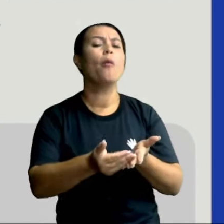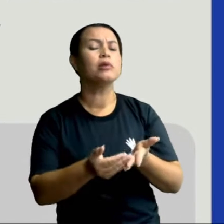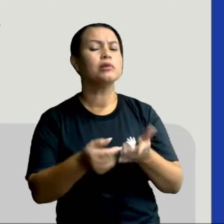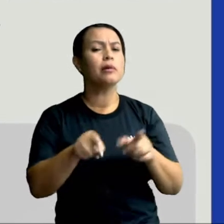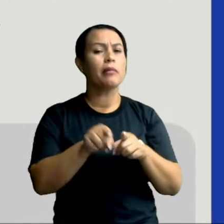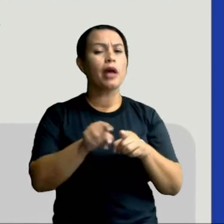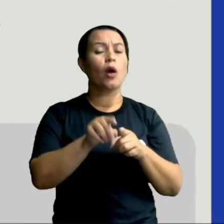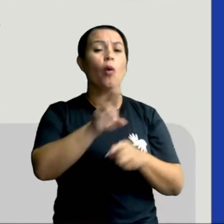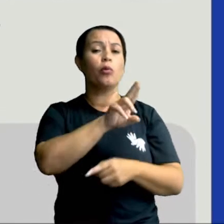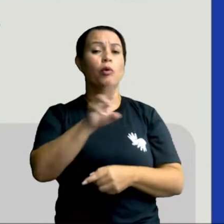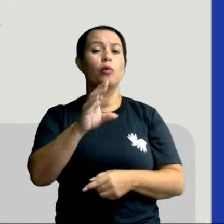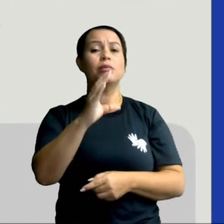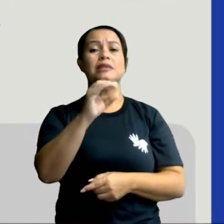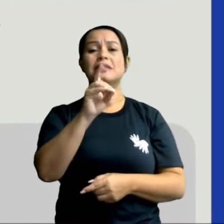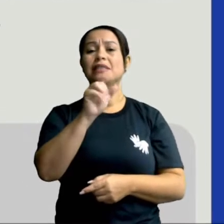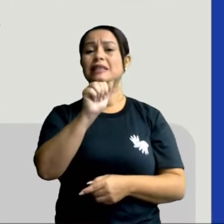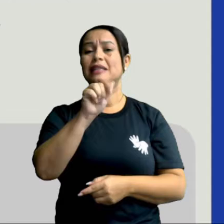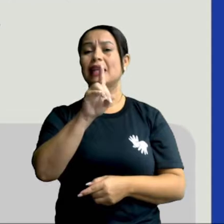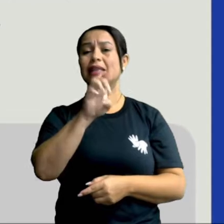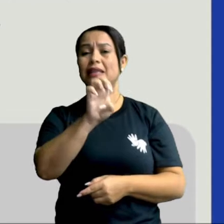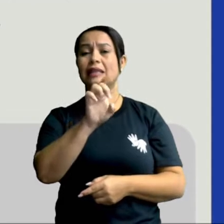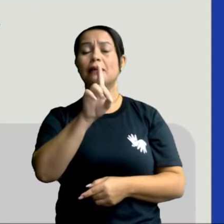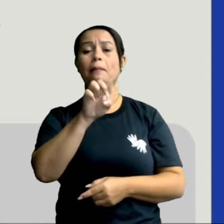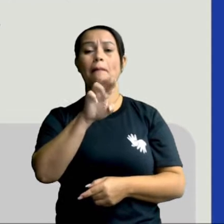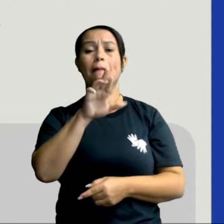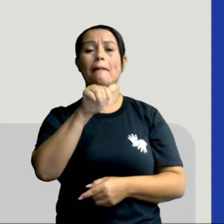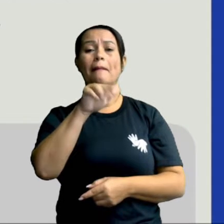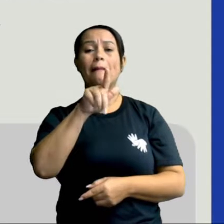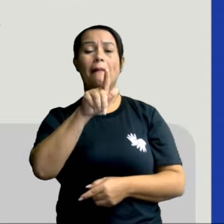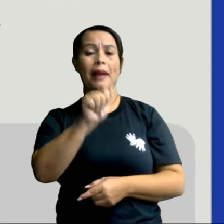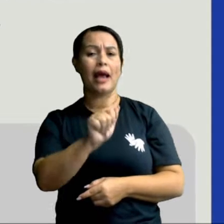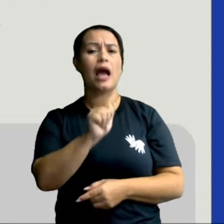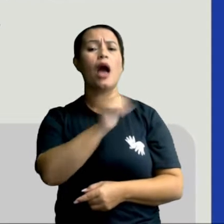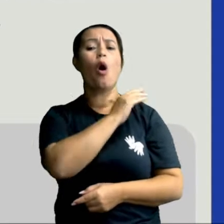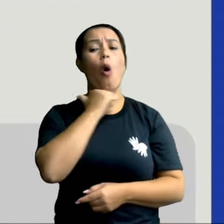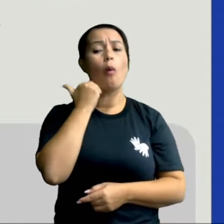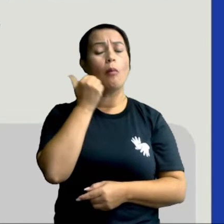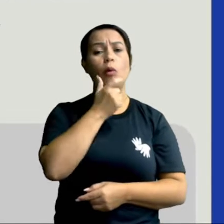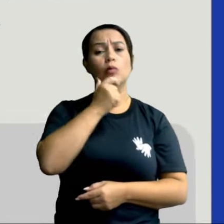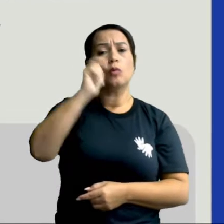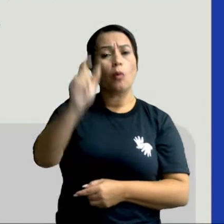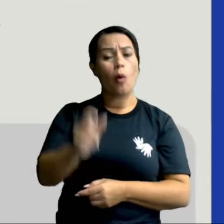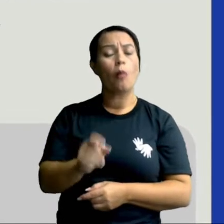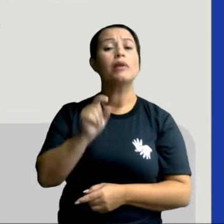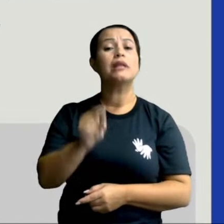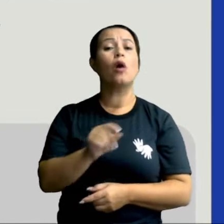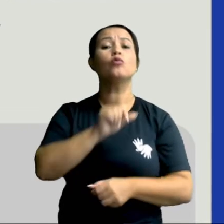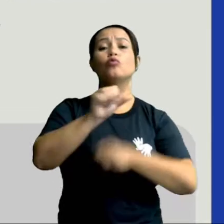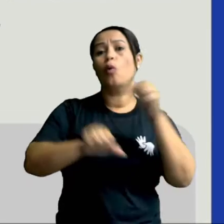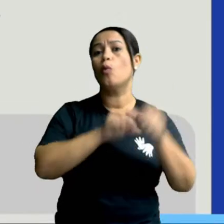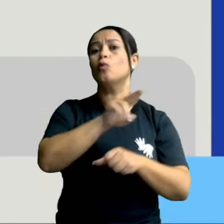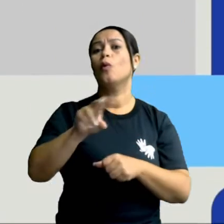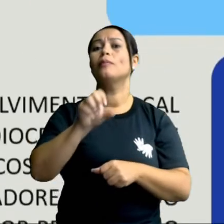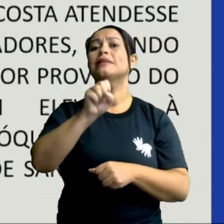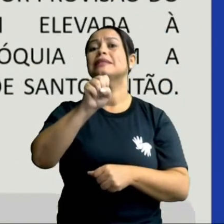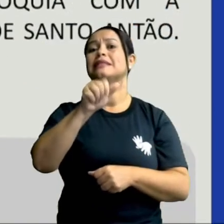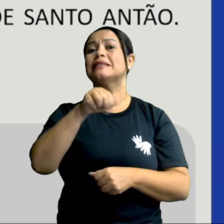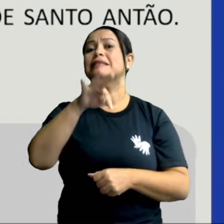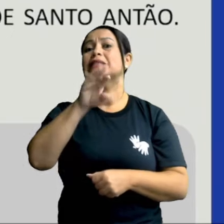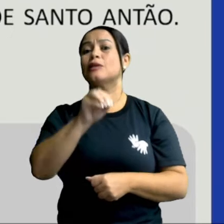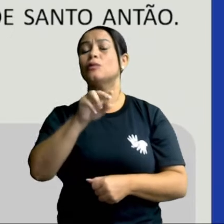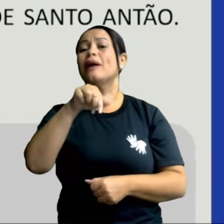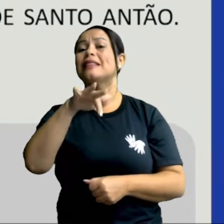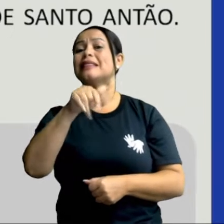Cidade de Braga, com a morte do fundador, passou-se a chamar Santo Antão da Mata.